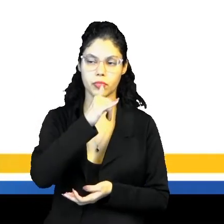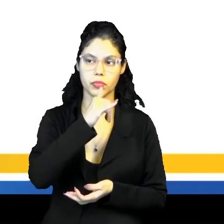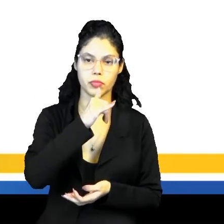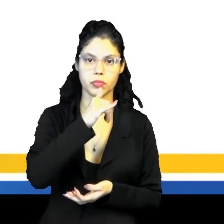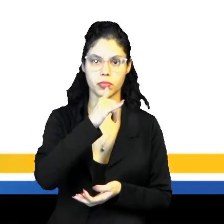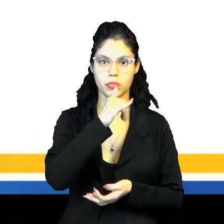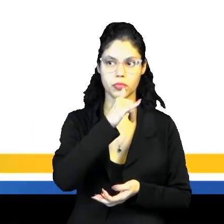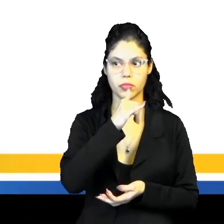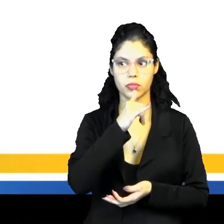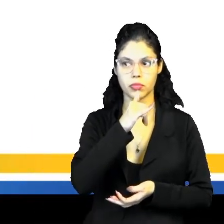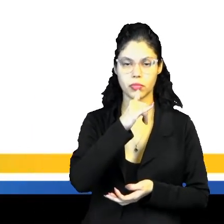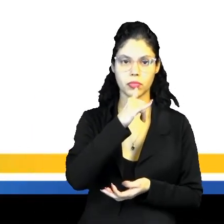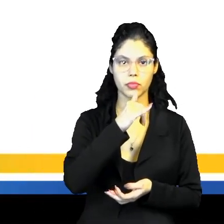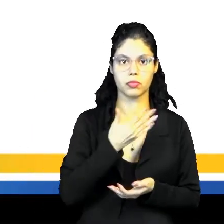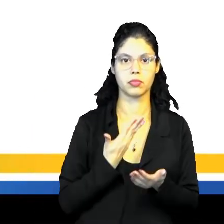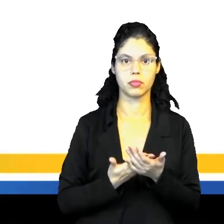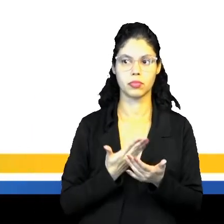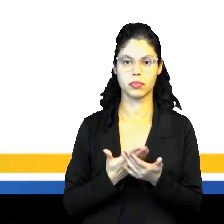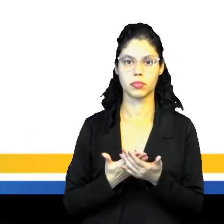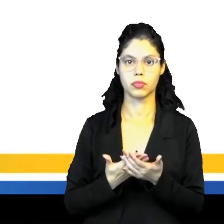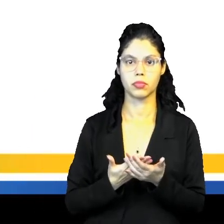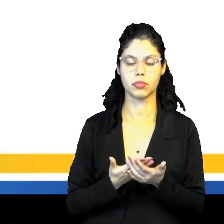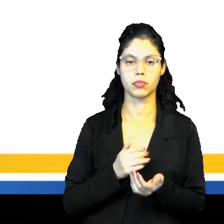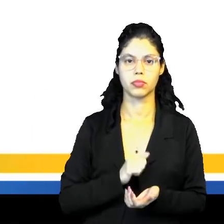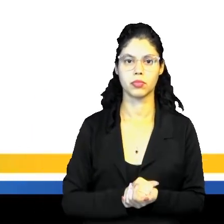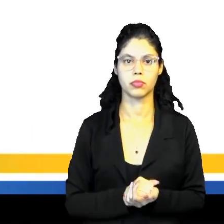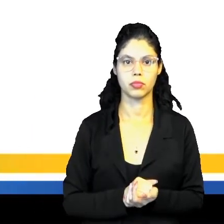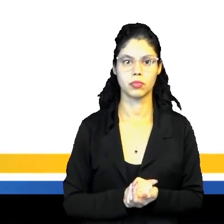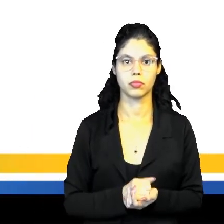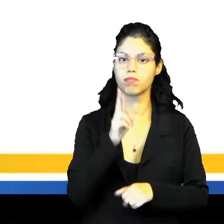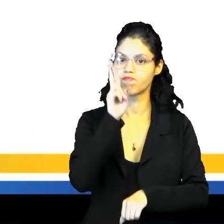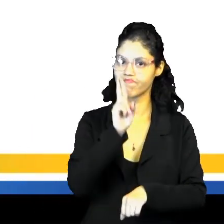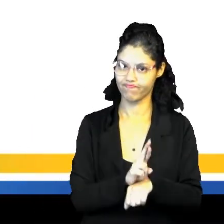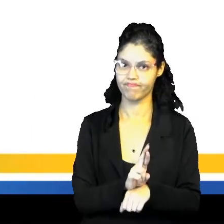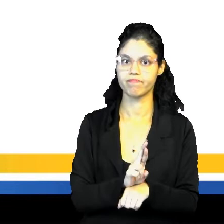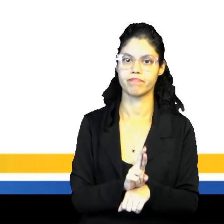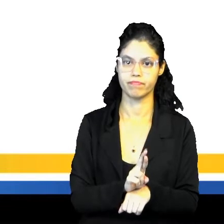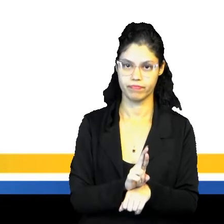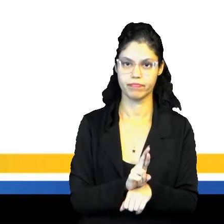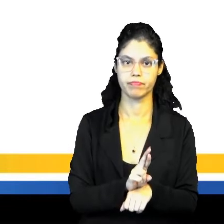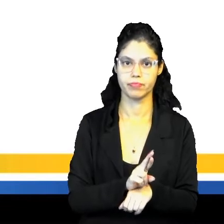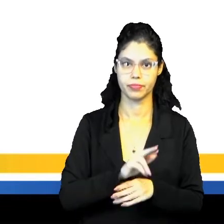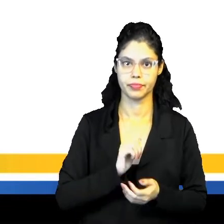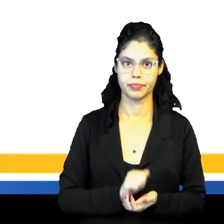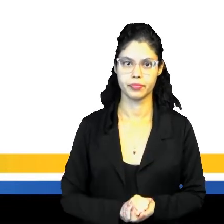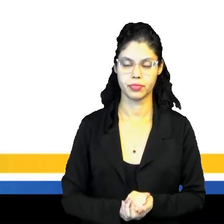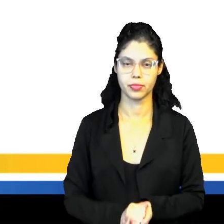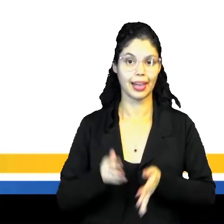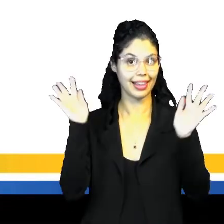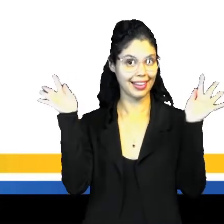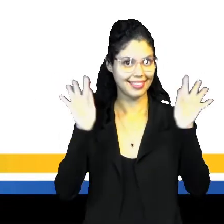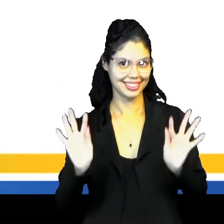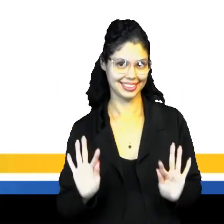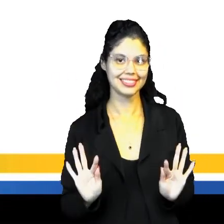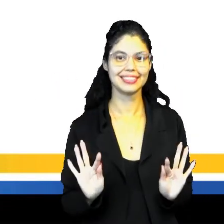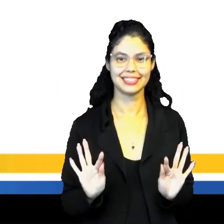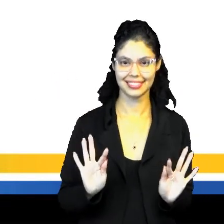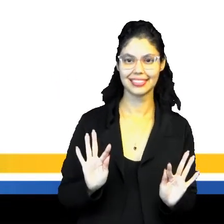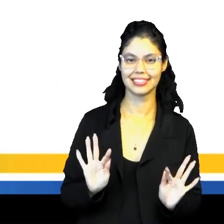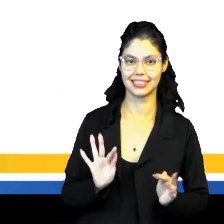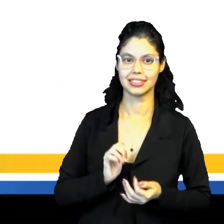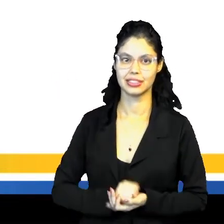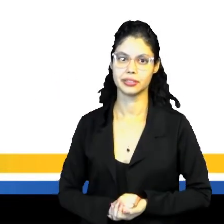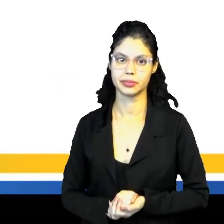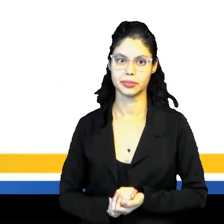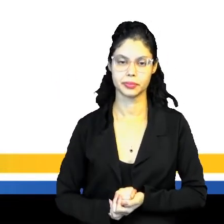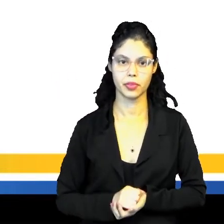já viajei. Já estudei, já estudei. Já reprovei, já reprovei. Já me animei, já me animei.